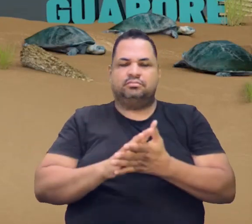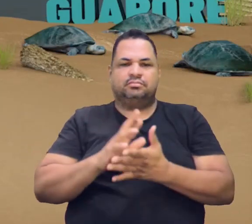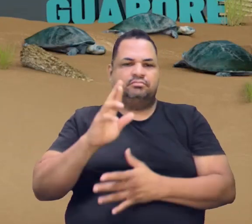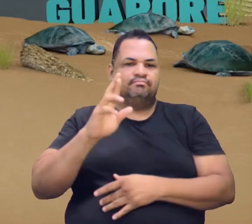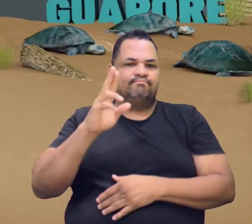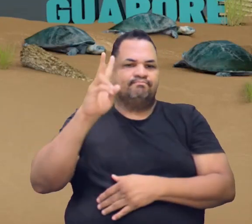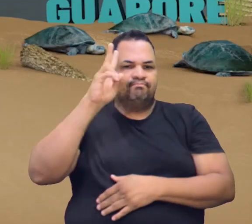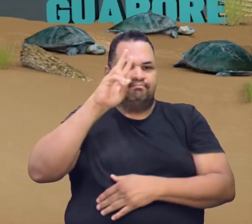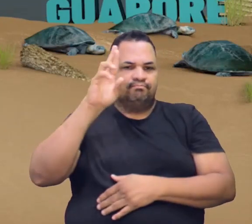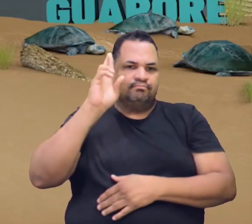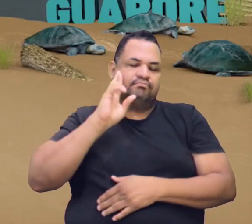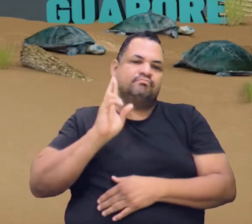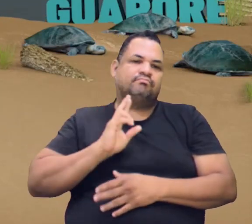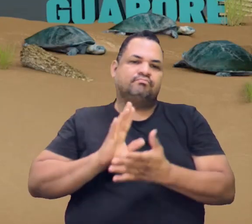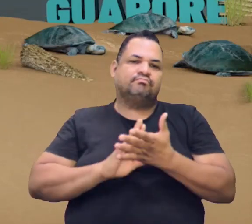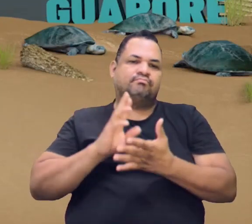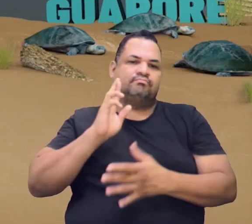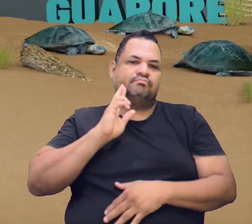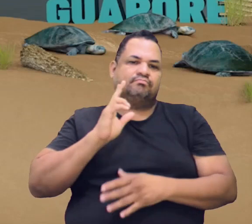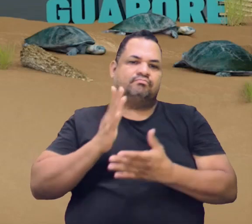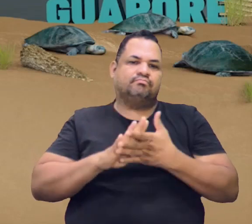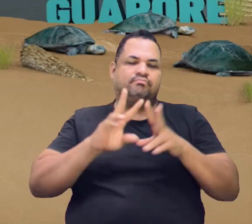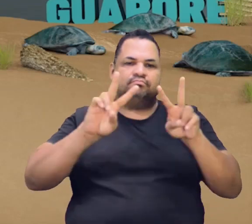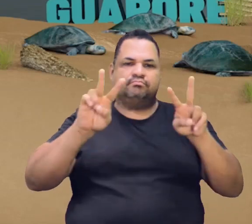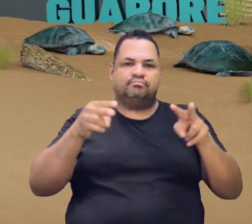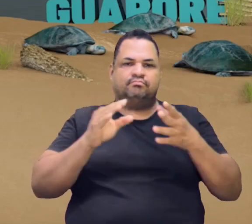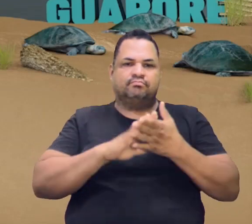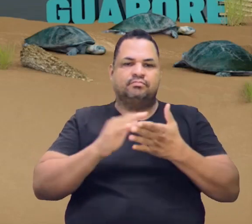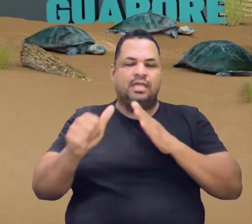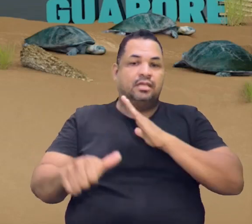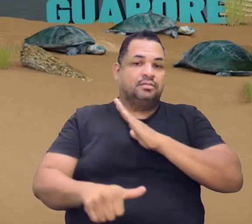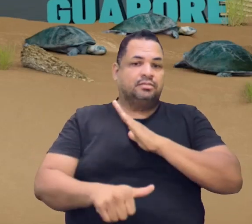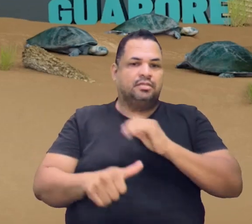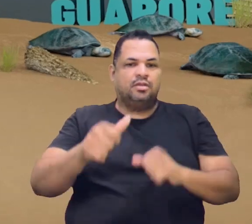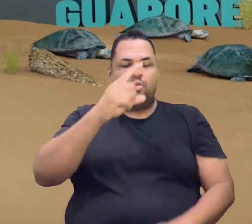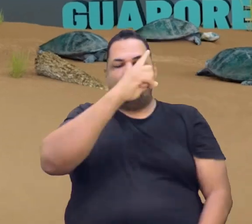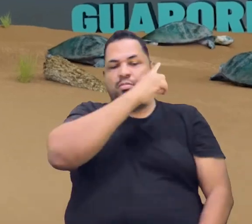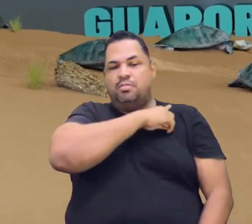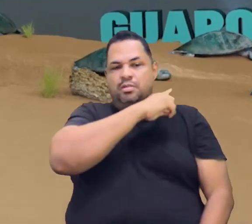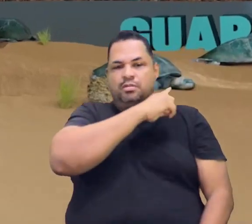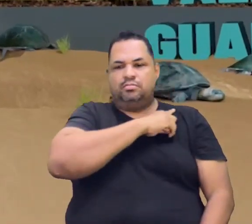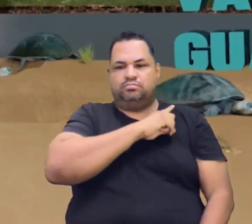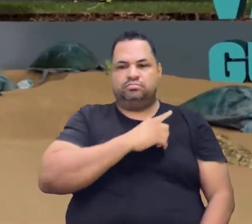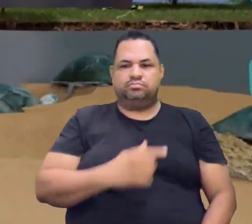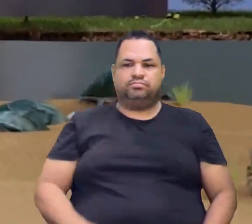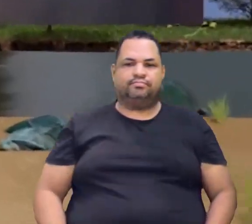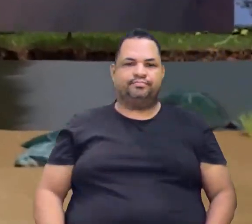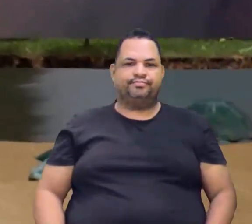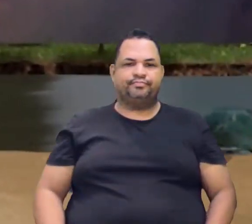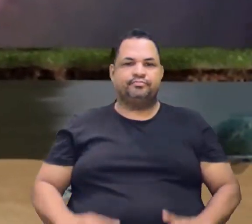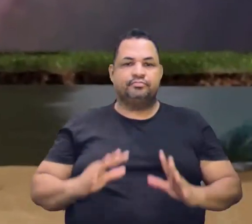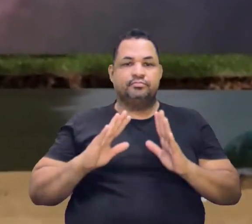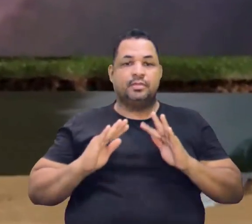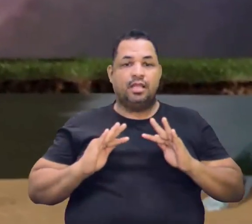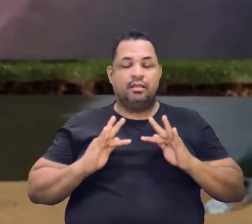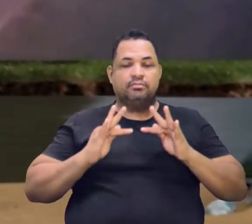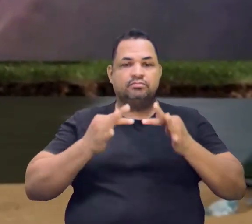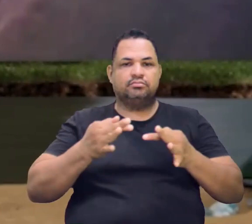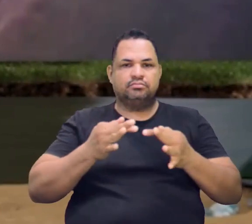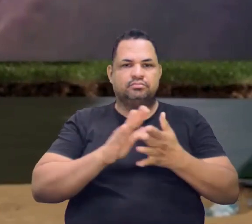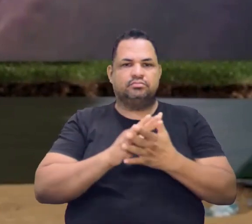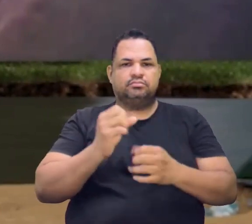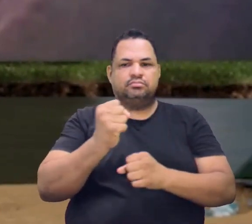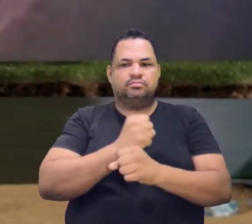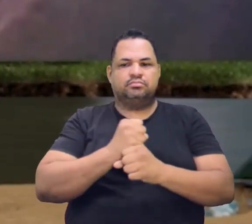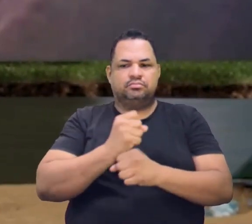Rondônia. Na verdade, o assunto vai ser trabalhado com os primeiros anos, tá bom? Então, esse é o último ano que